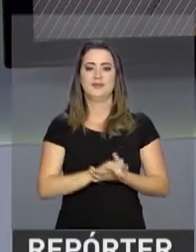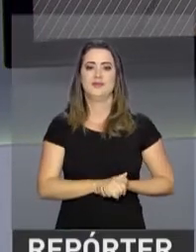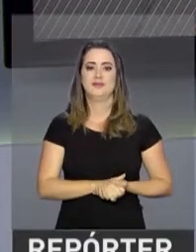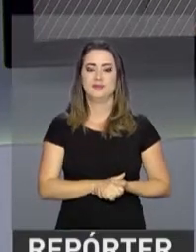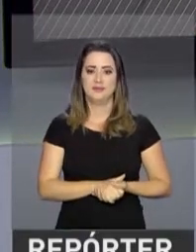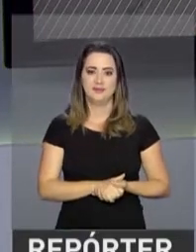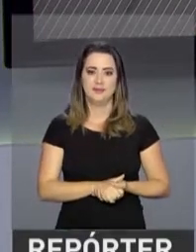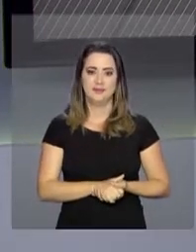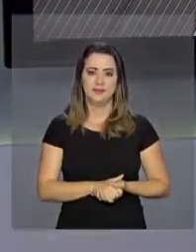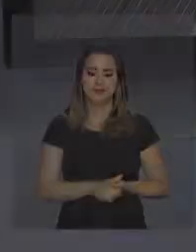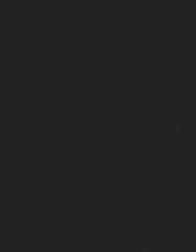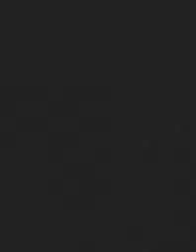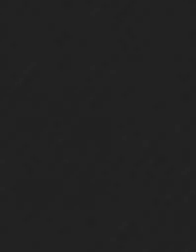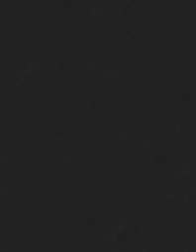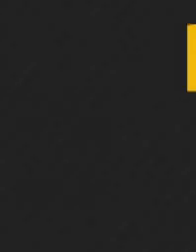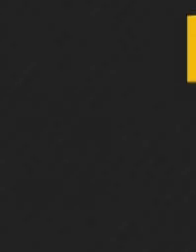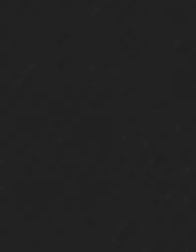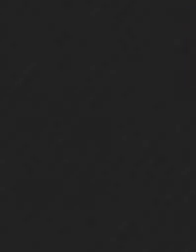federal